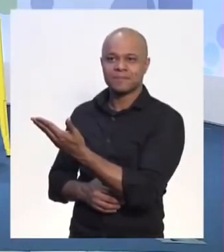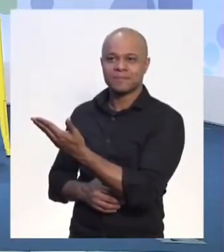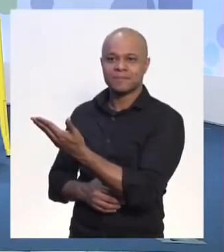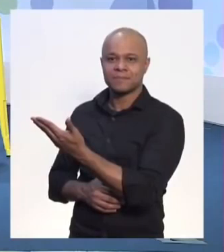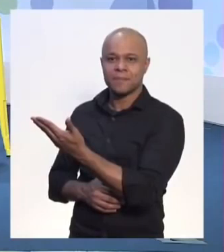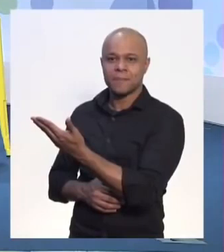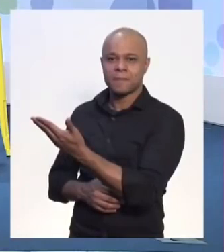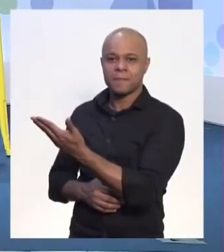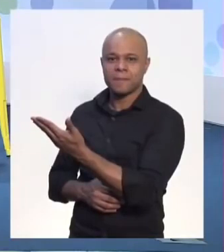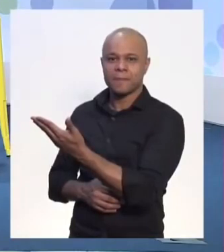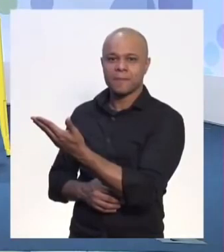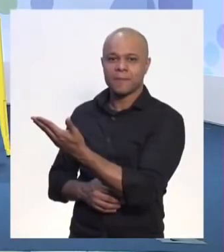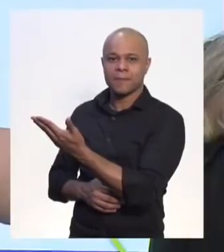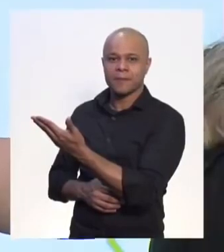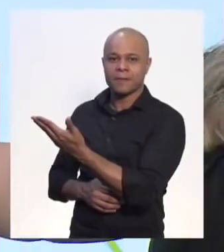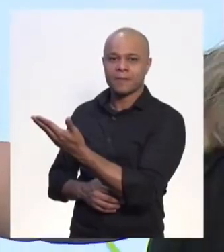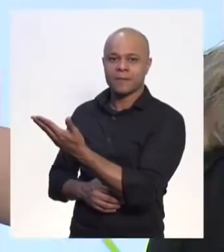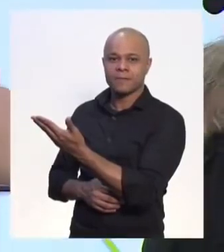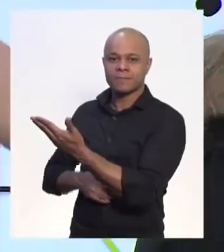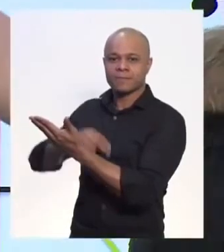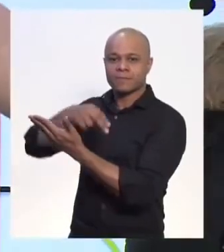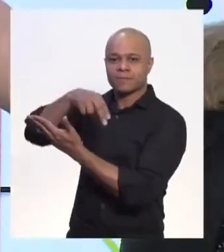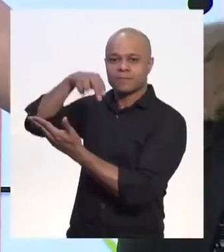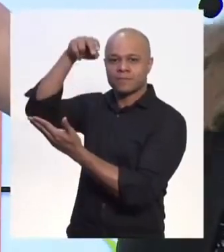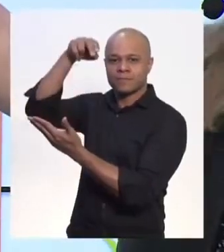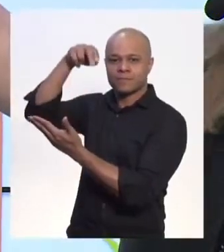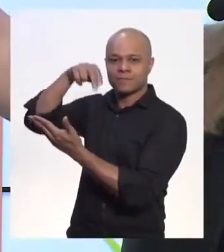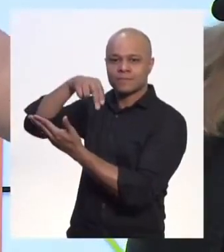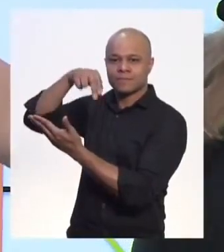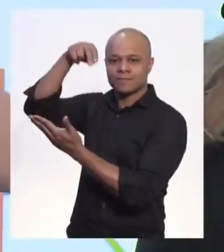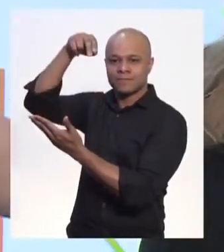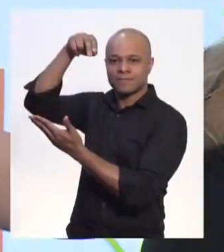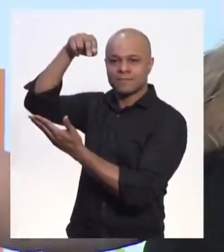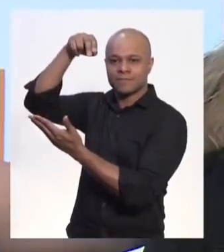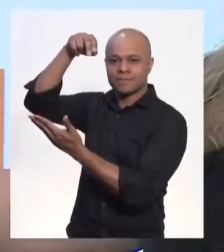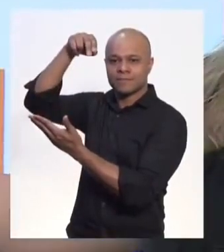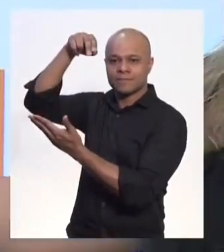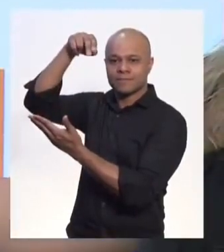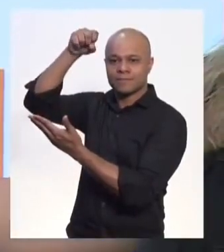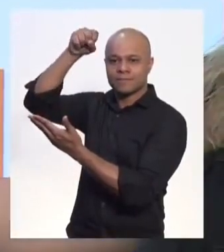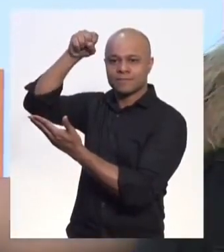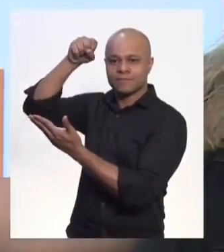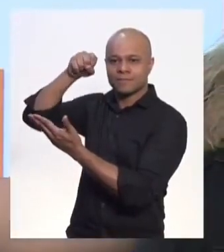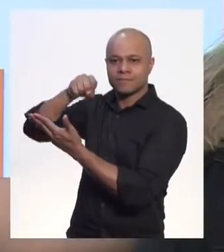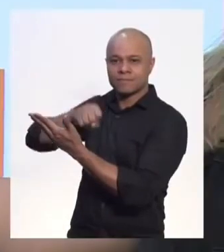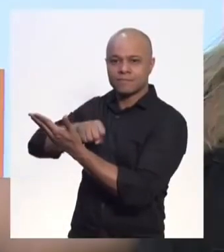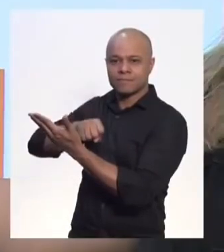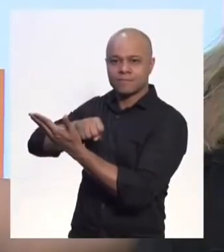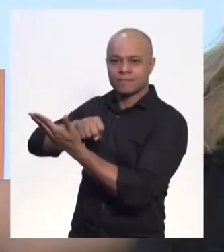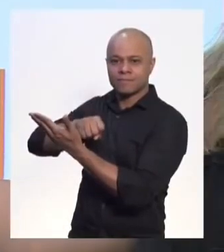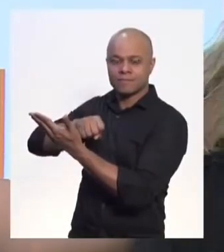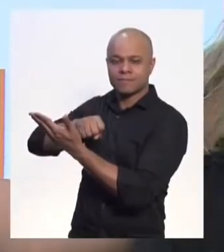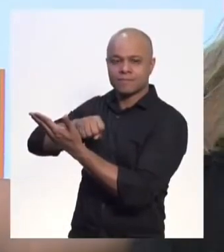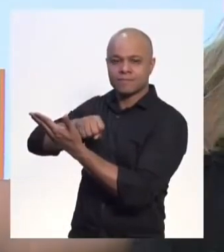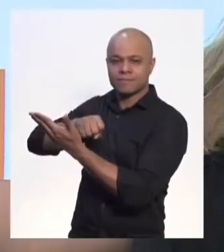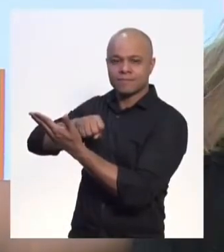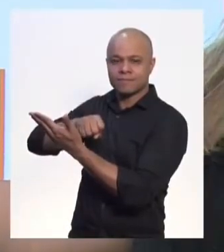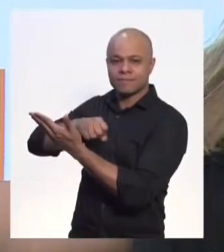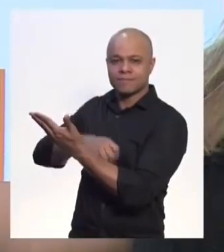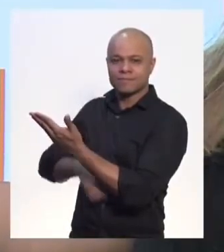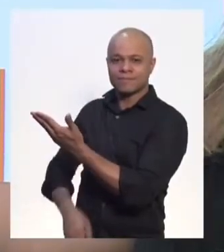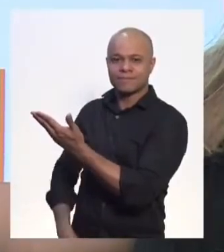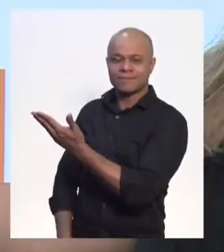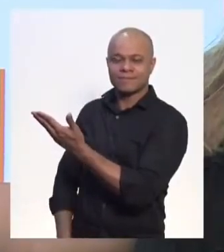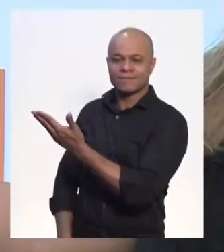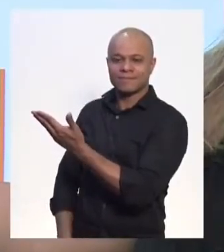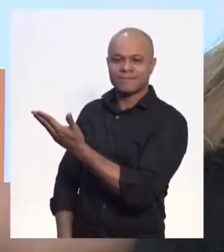nessa posição aqui, ó. Correto? Eu venho de norte até sul. Perfeito. Ó, se a gente fizer